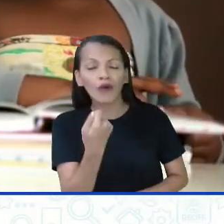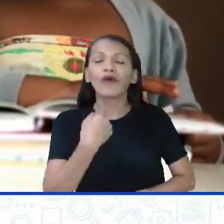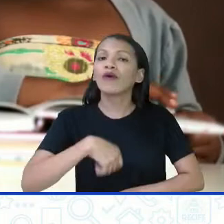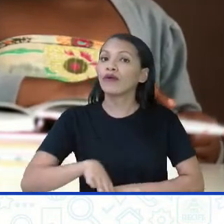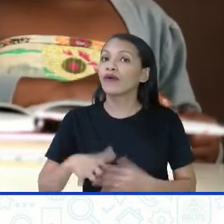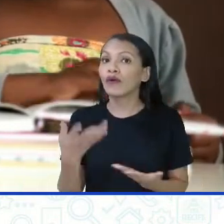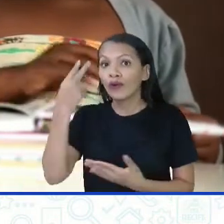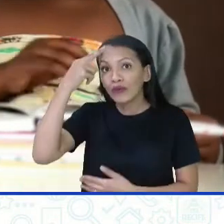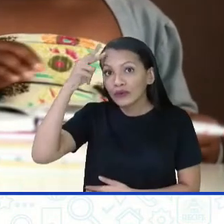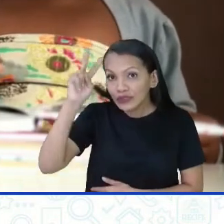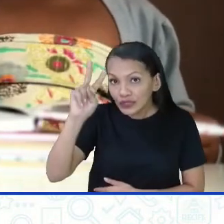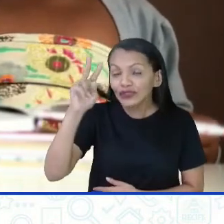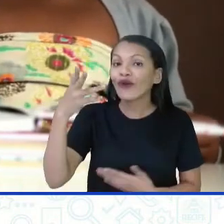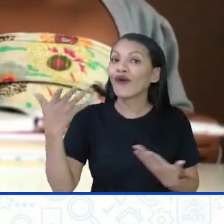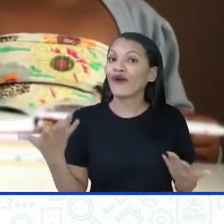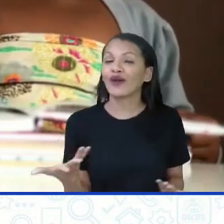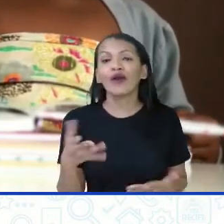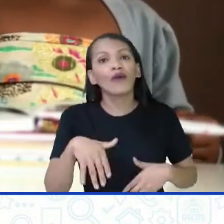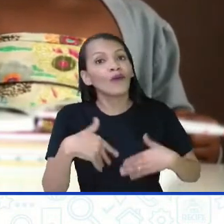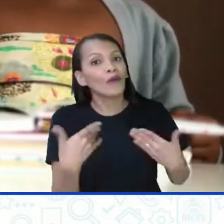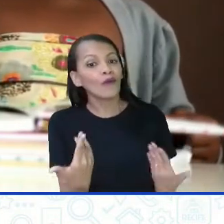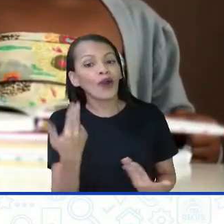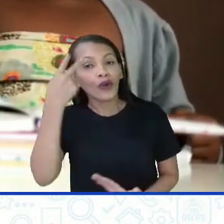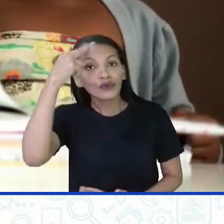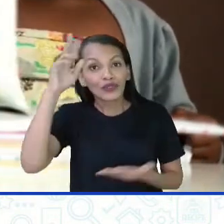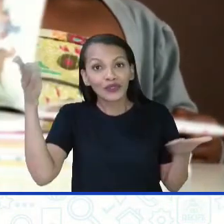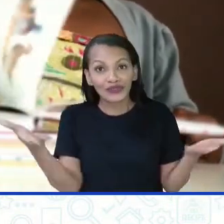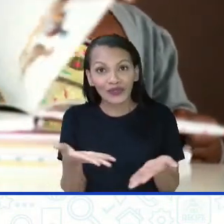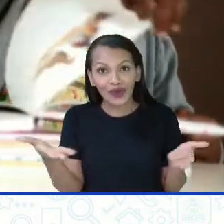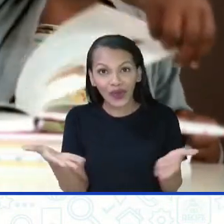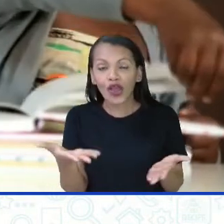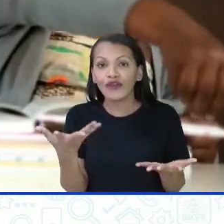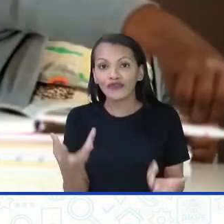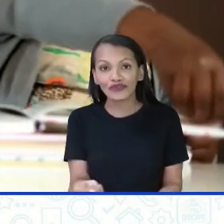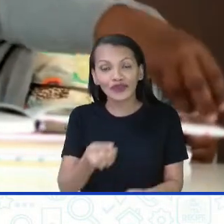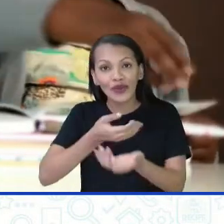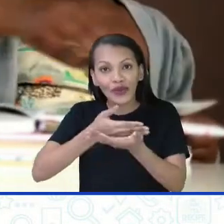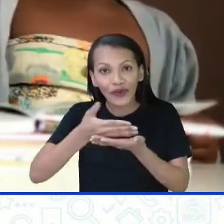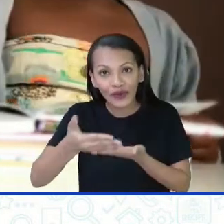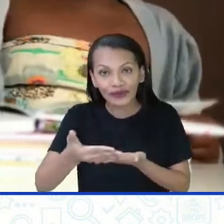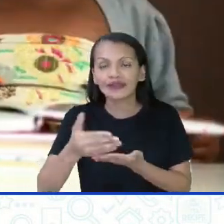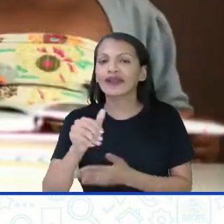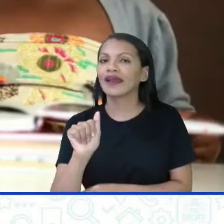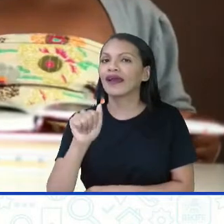outra história. Qual será a história de hoje? Vamos conhecer Ana,